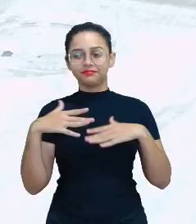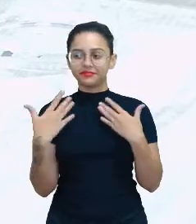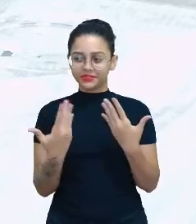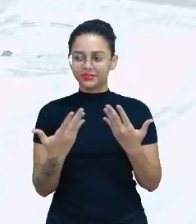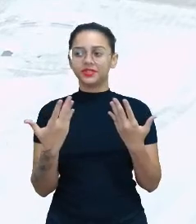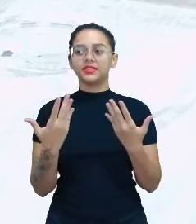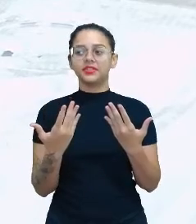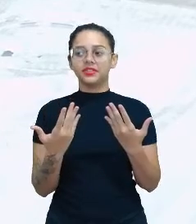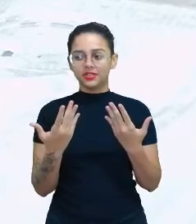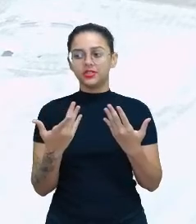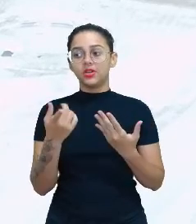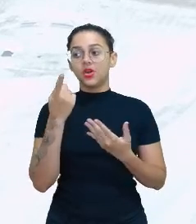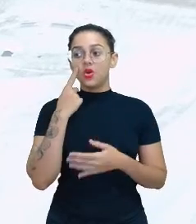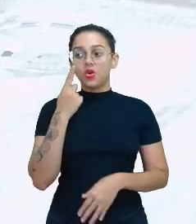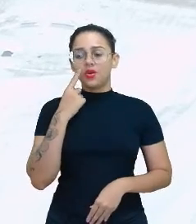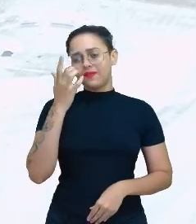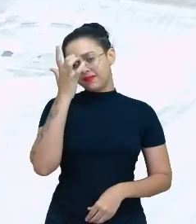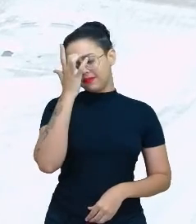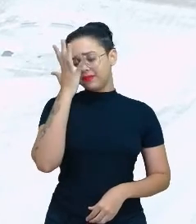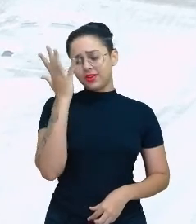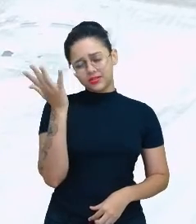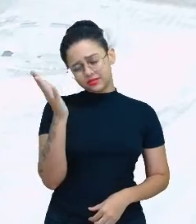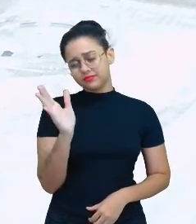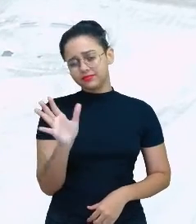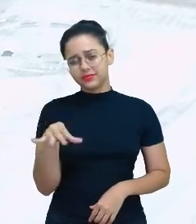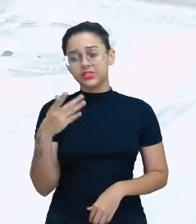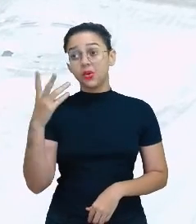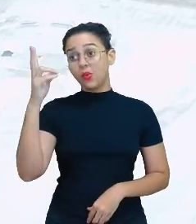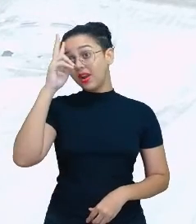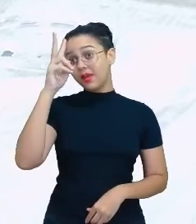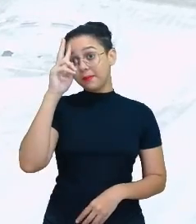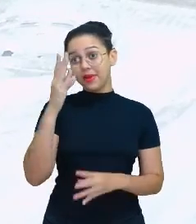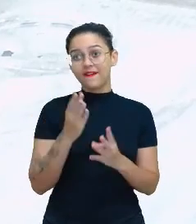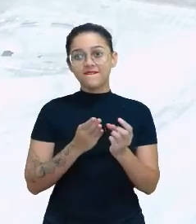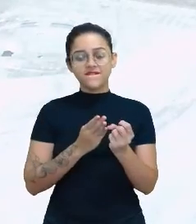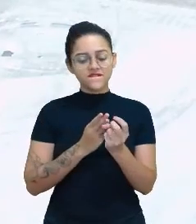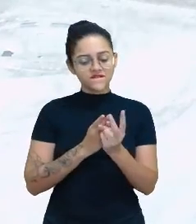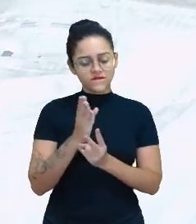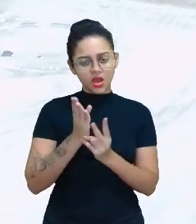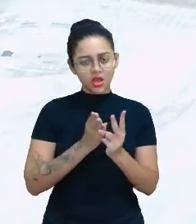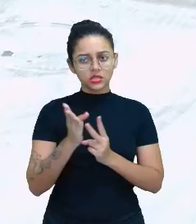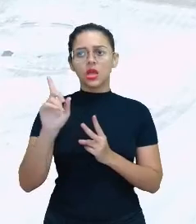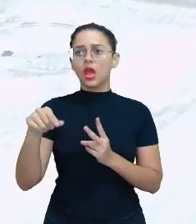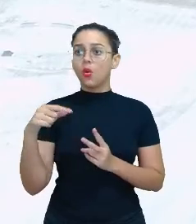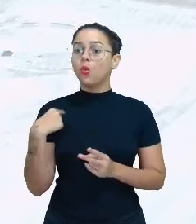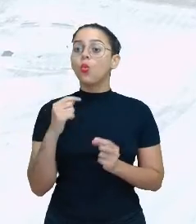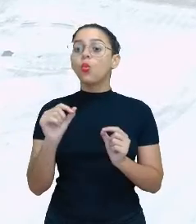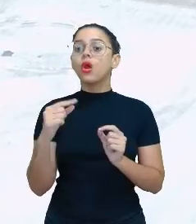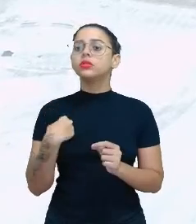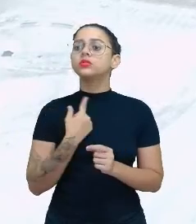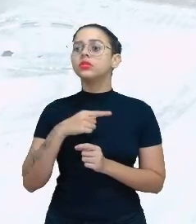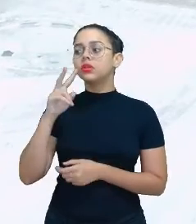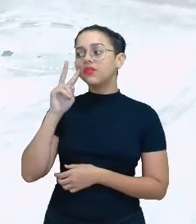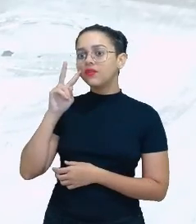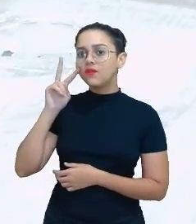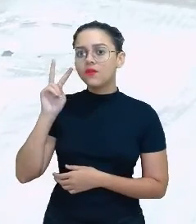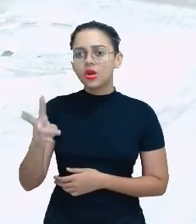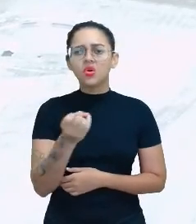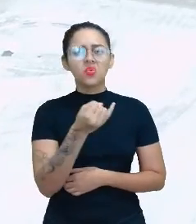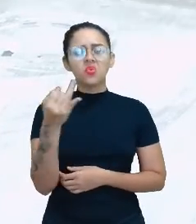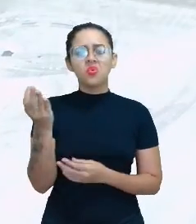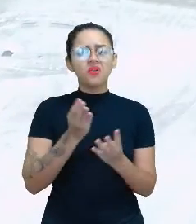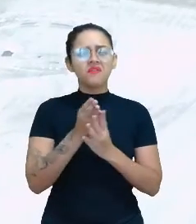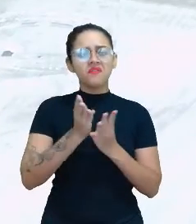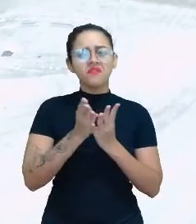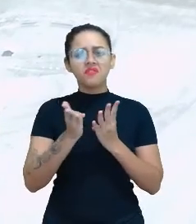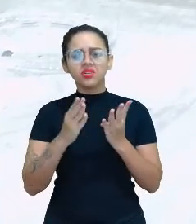é pessoal Olha só como é fácil né então lembra que fase é aquilo que a gente lindo Tá certo então quantas fases